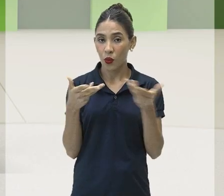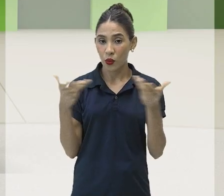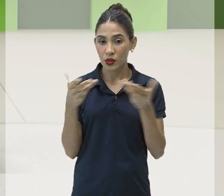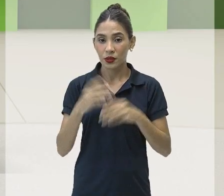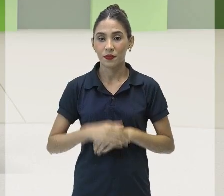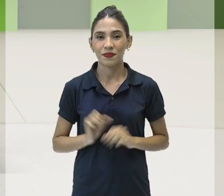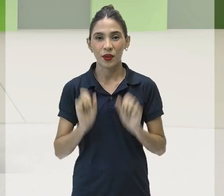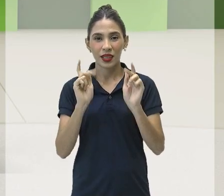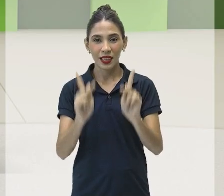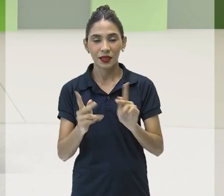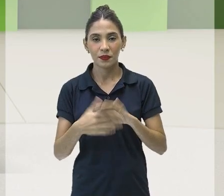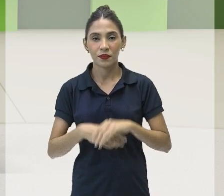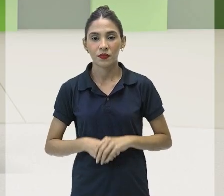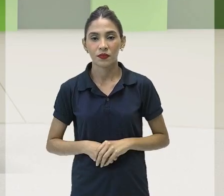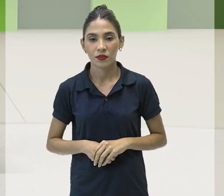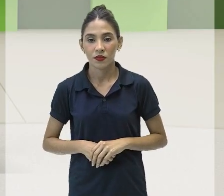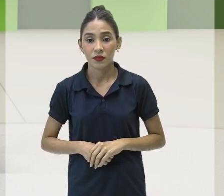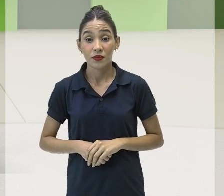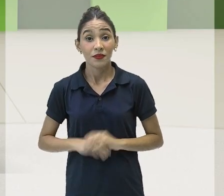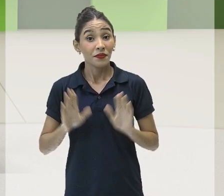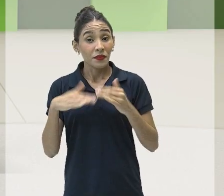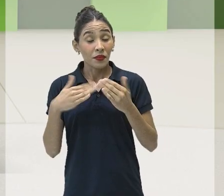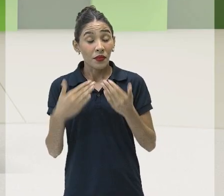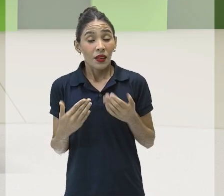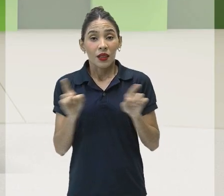atuais, tá certo? E aí,